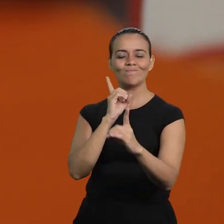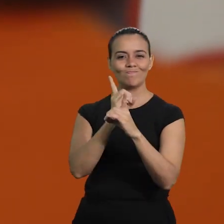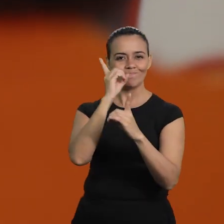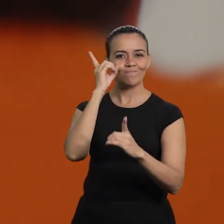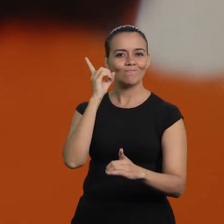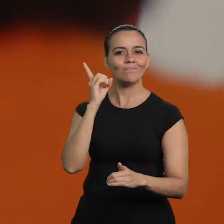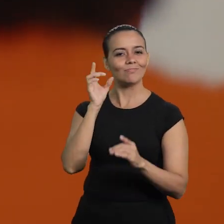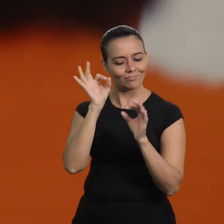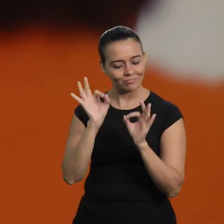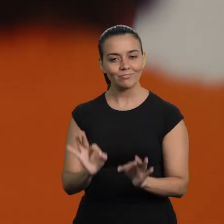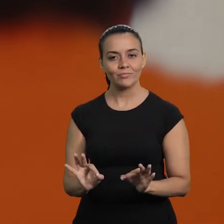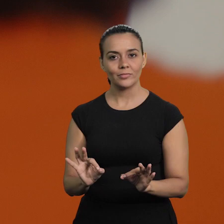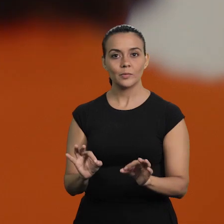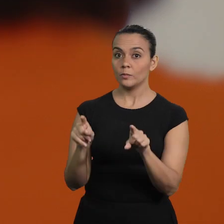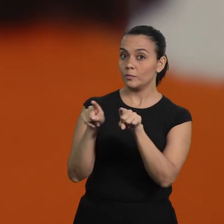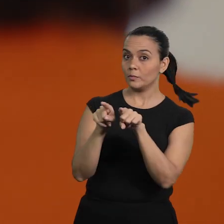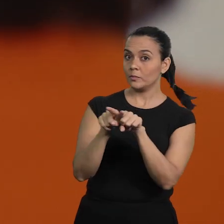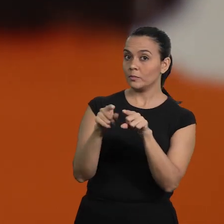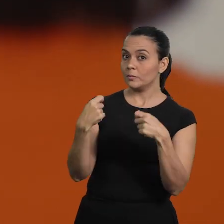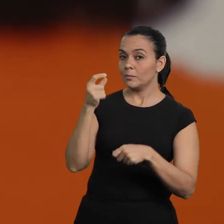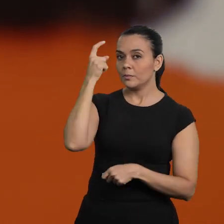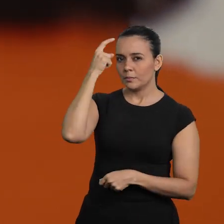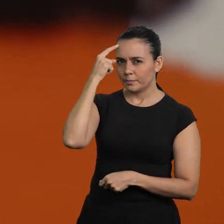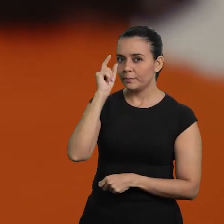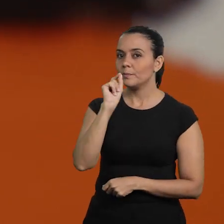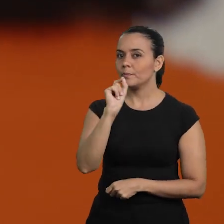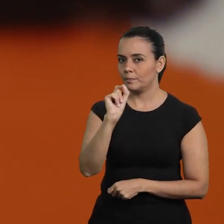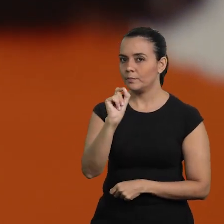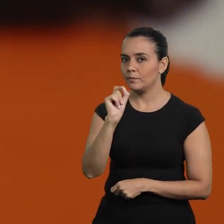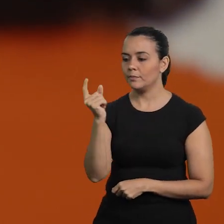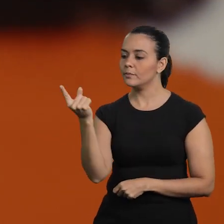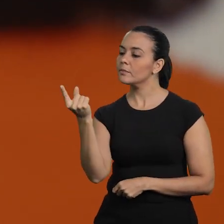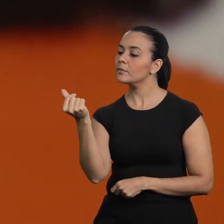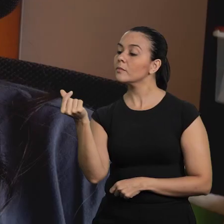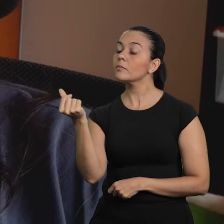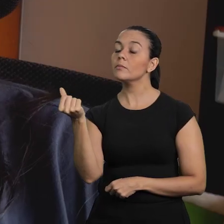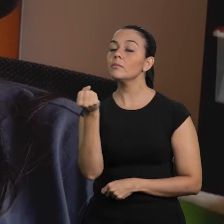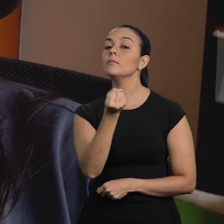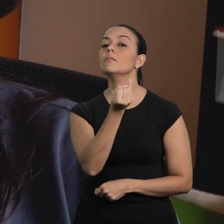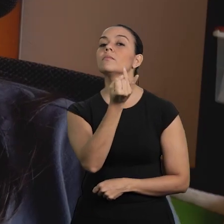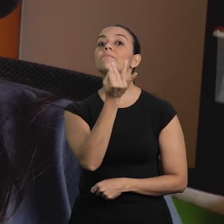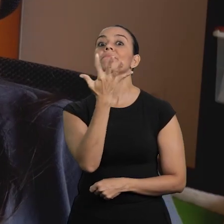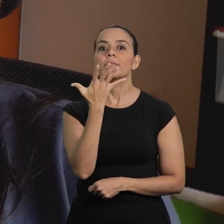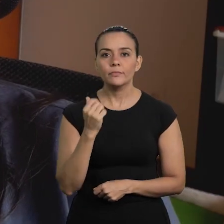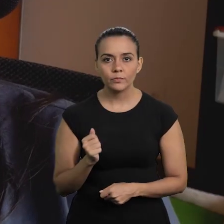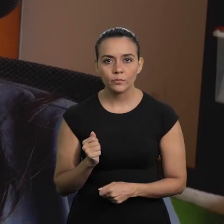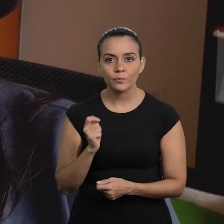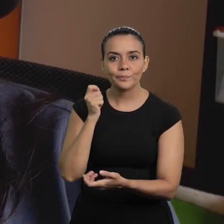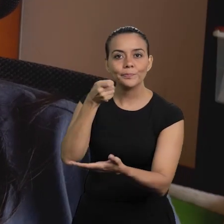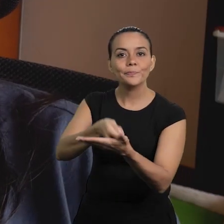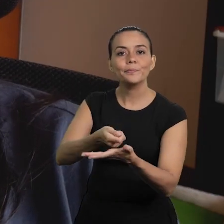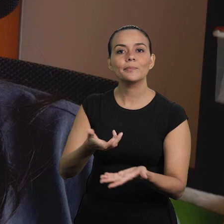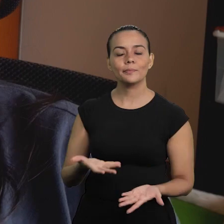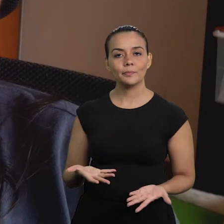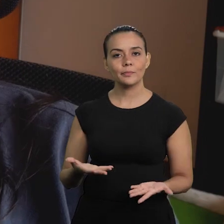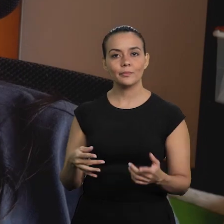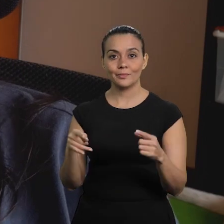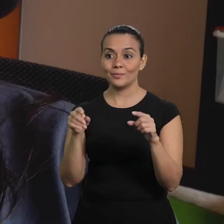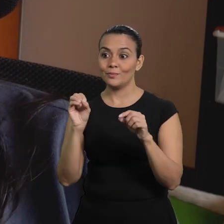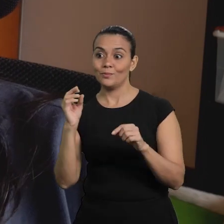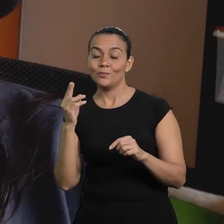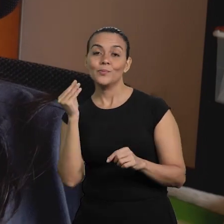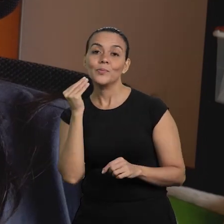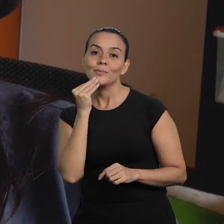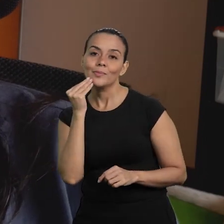E, por fim, a gente não pode pensar na questão da relação custo-benefício comparando com custos de